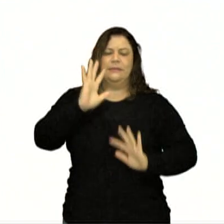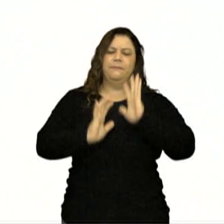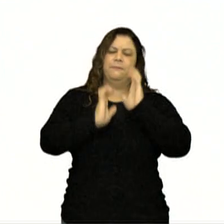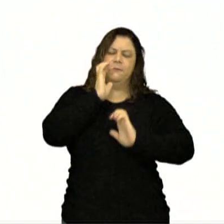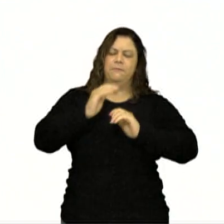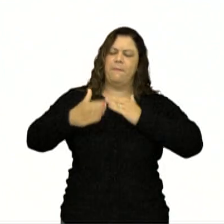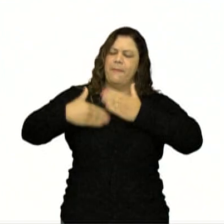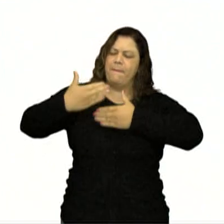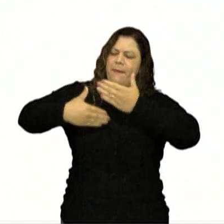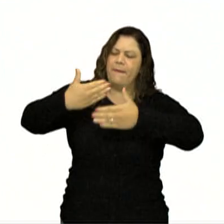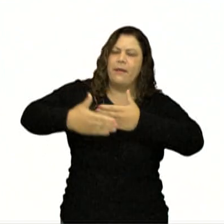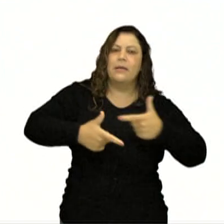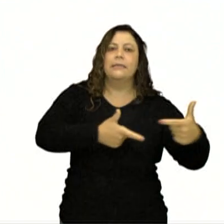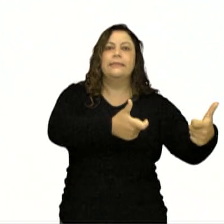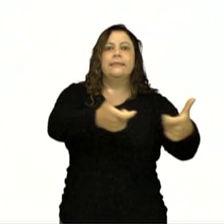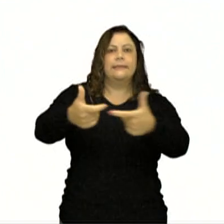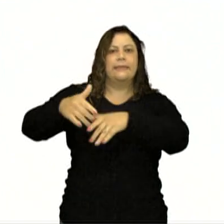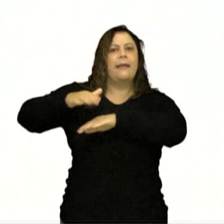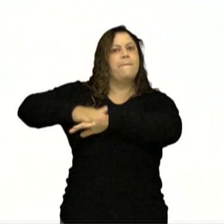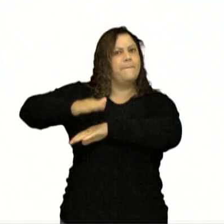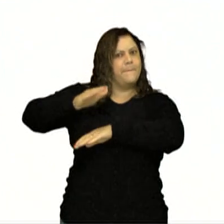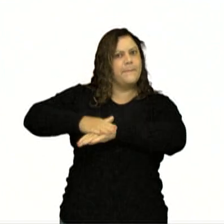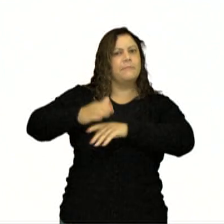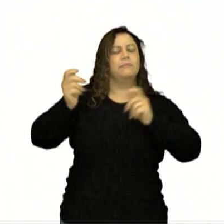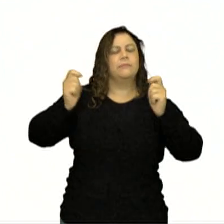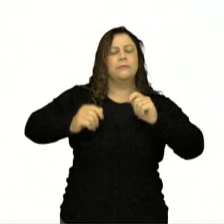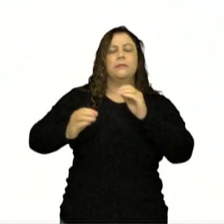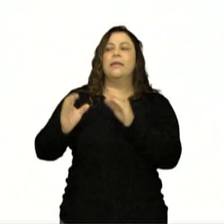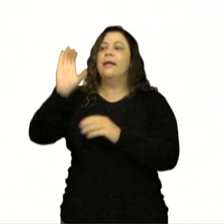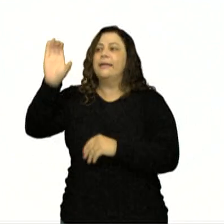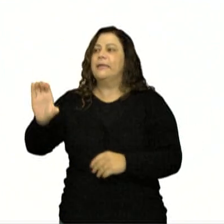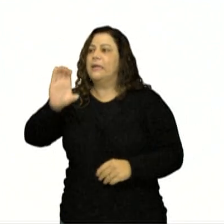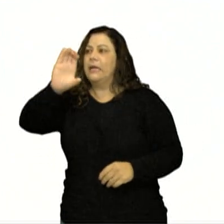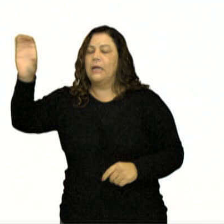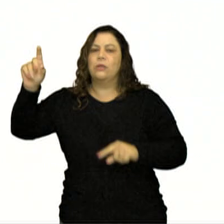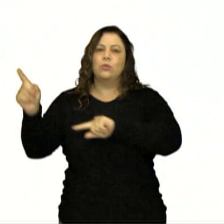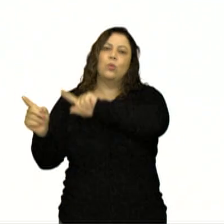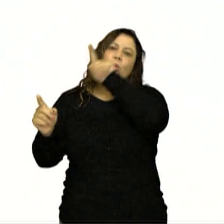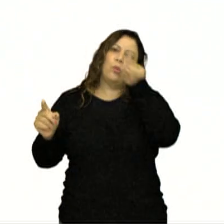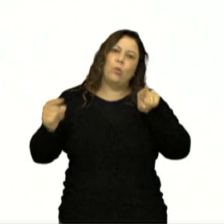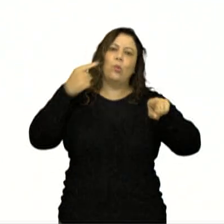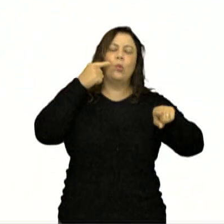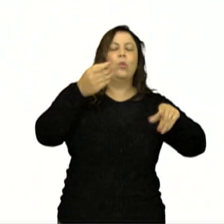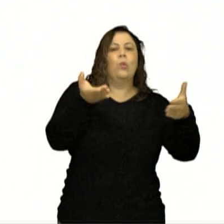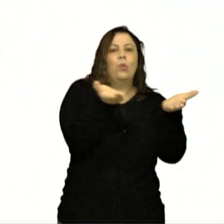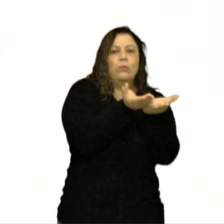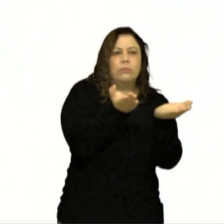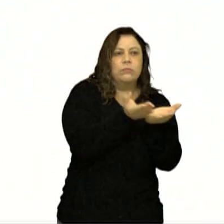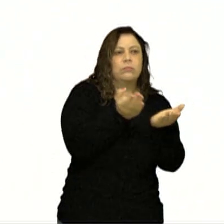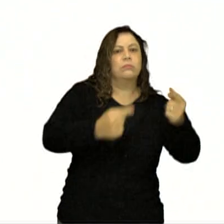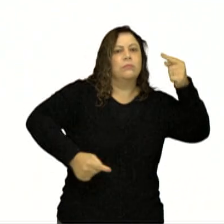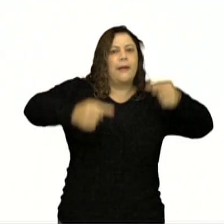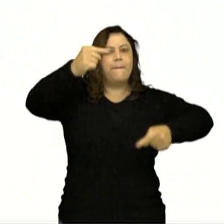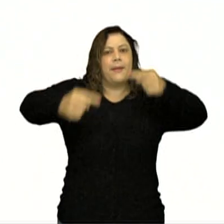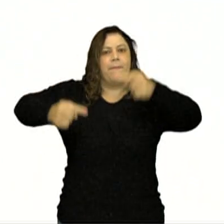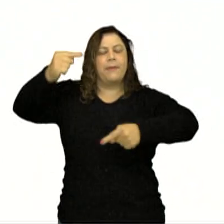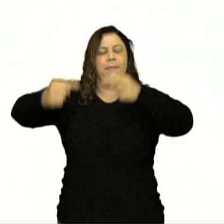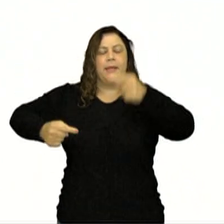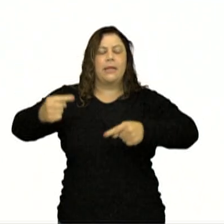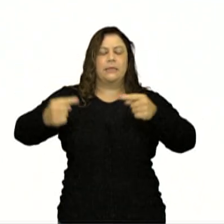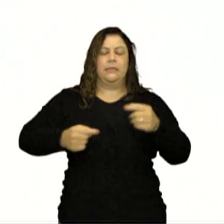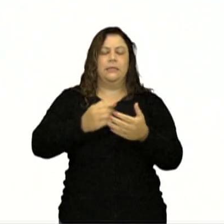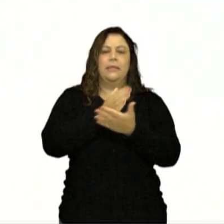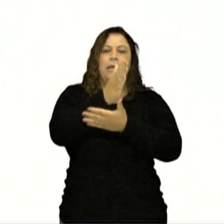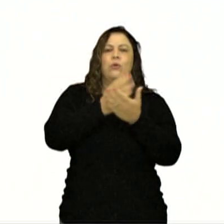conflitos armados entre católicos e huguenotes protestantes, ocorridos na segunda metade do